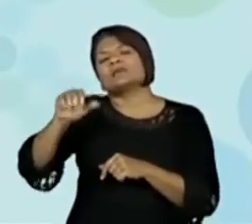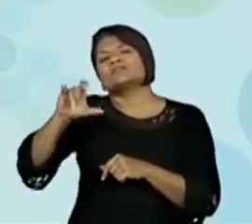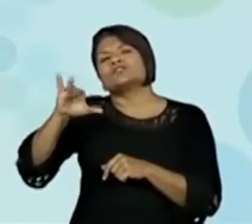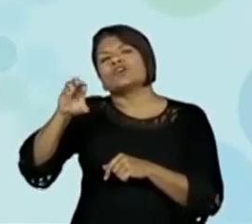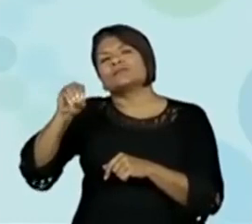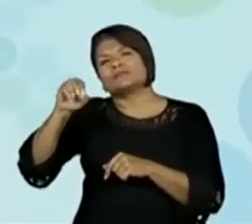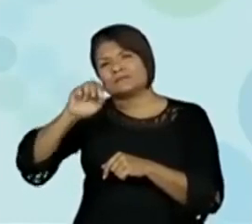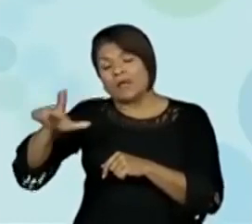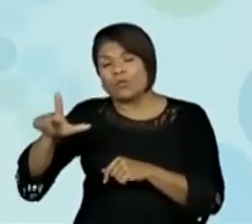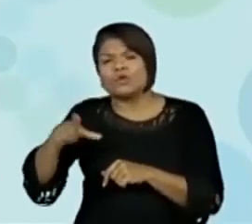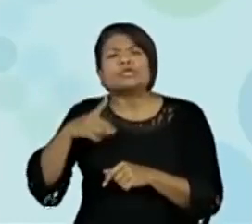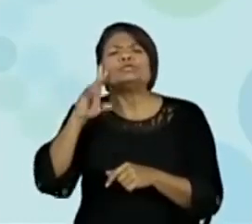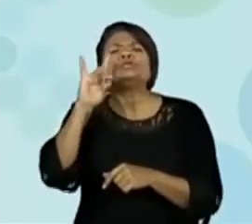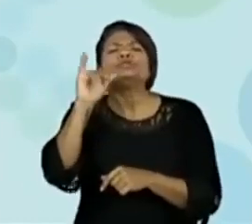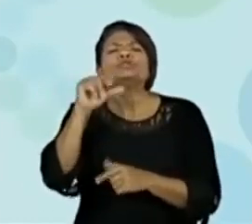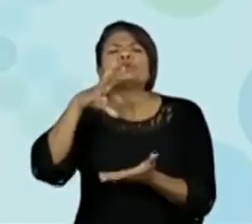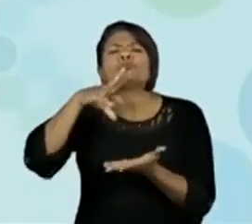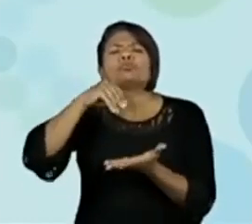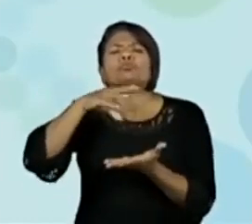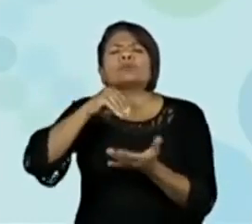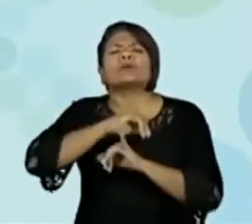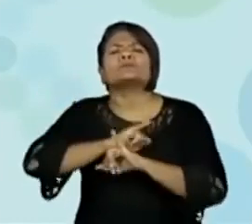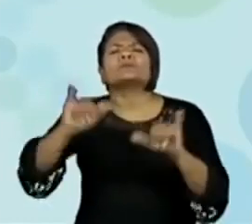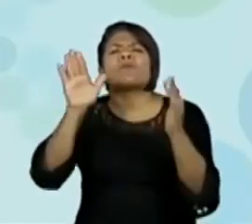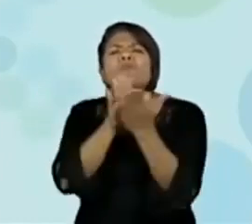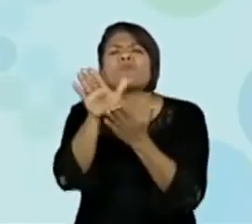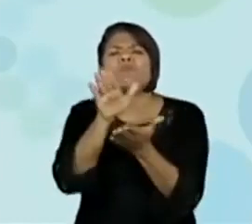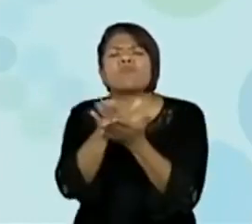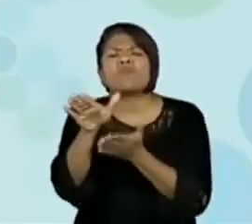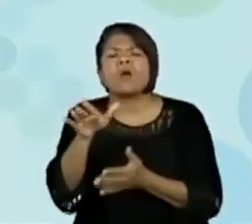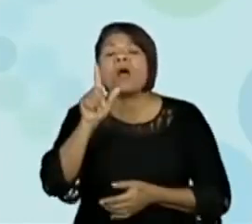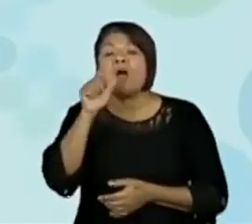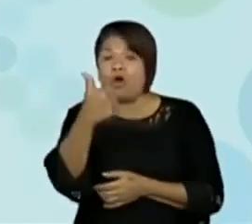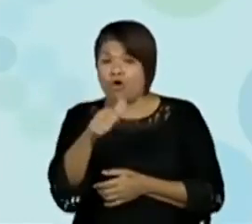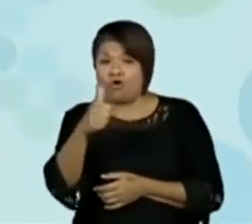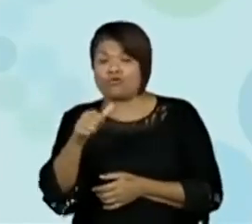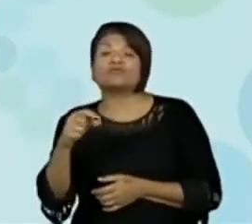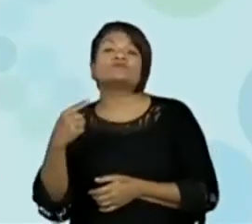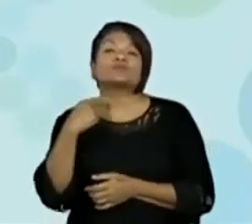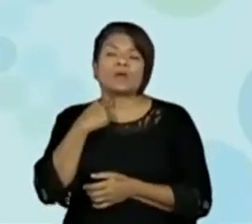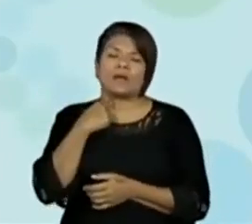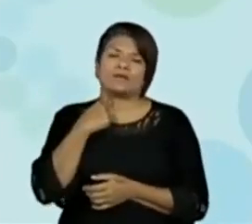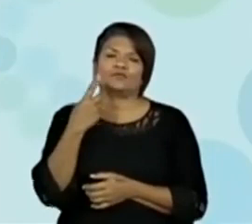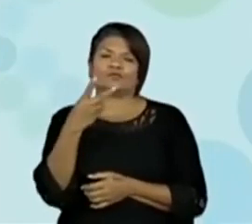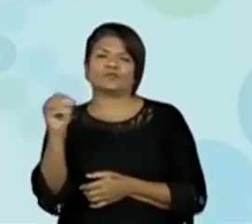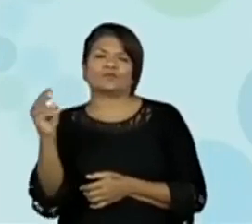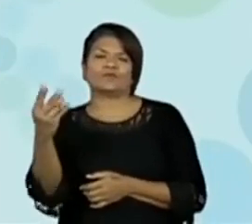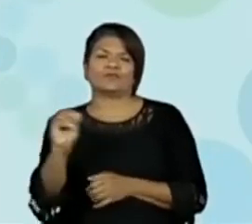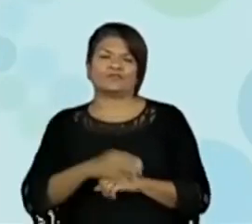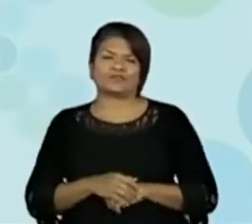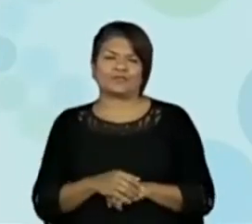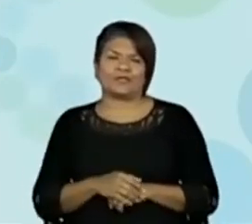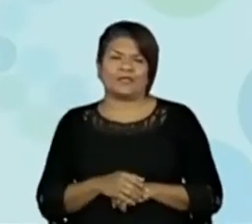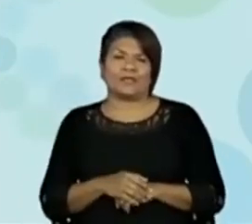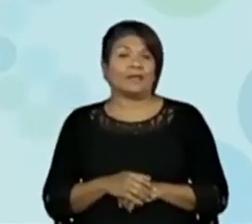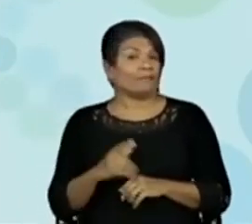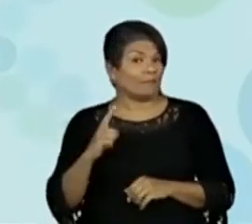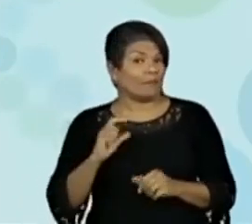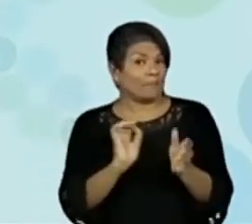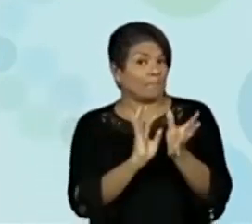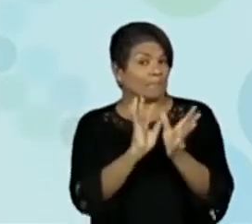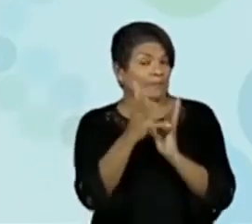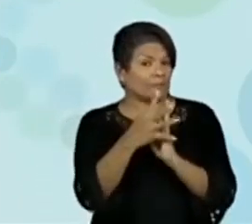11/5/2020. Por que será que está acontecendo essa oportunidade do passeio virtual? Se a gente olhar essa data, não está num período de